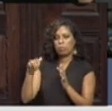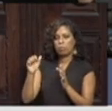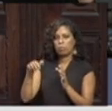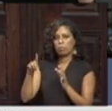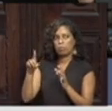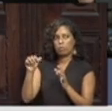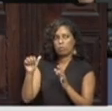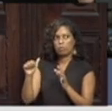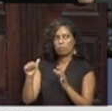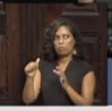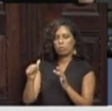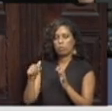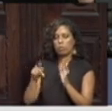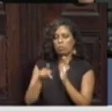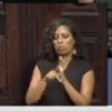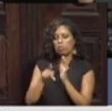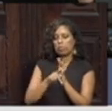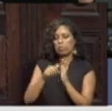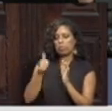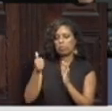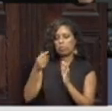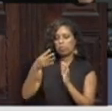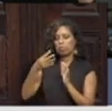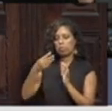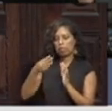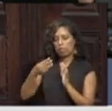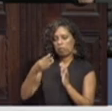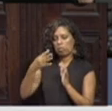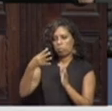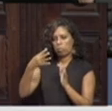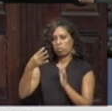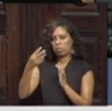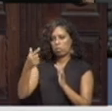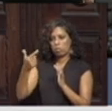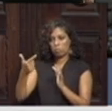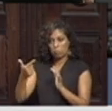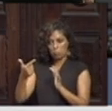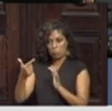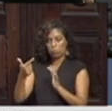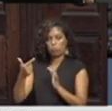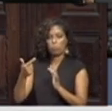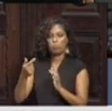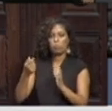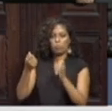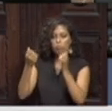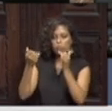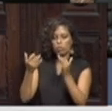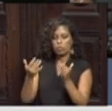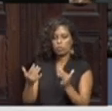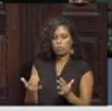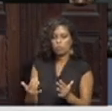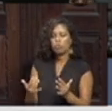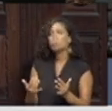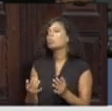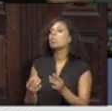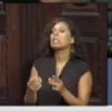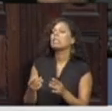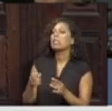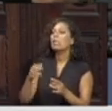de lei 1342 de 2012, de autoria do deputado Paulo Ramos, que determina o tombamento como patrimônio histórico e cultural do Estado do Rio de